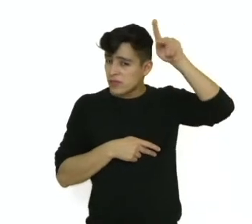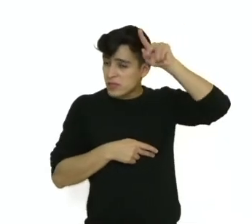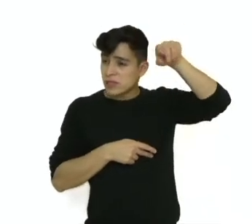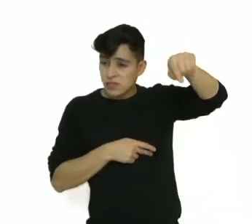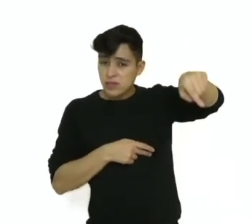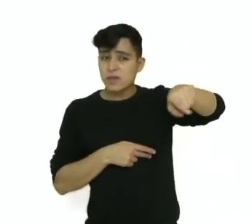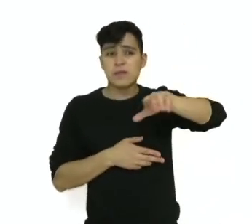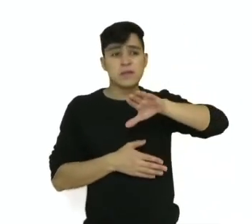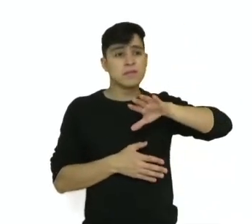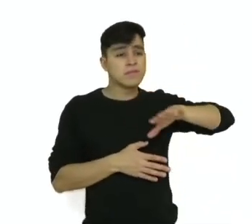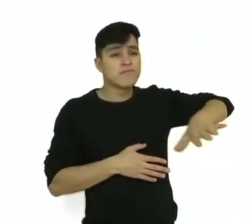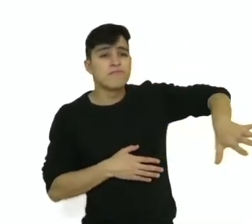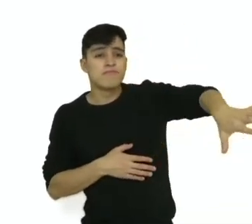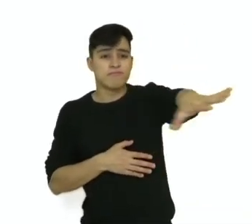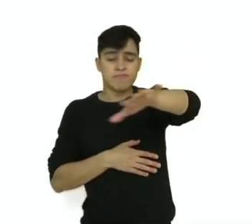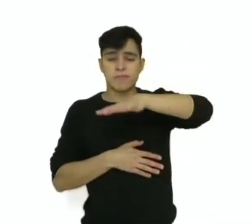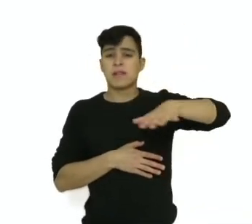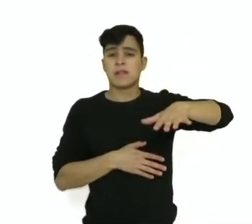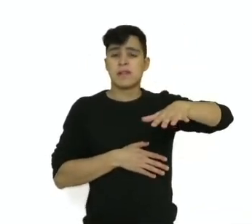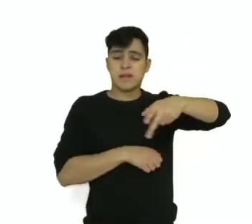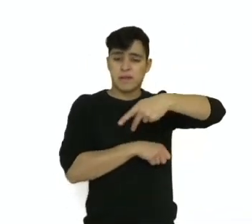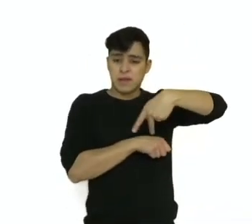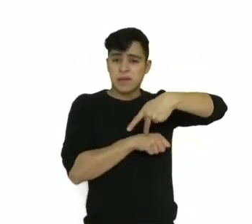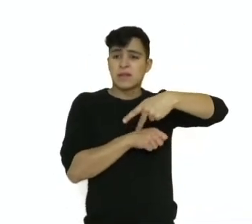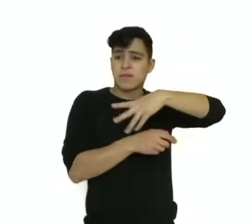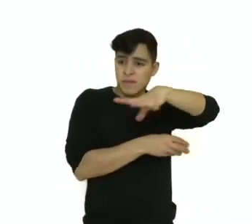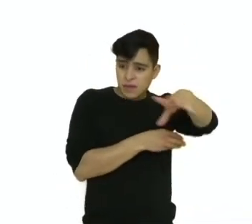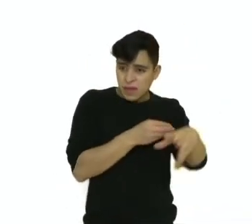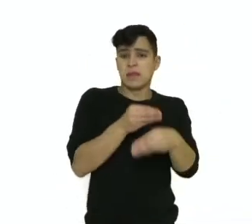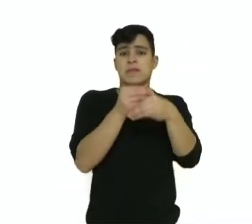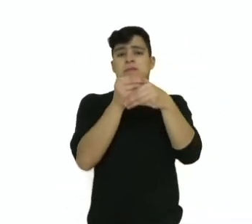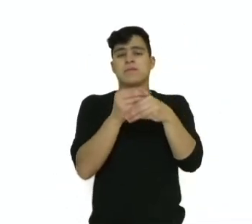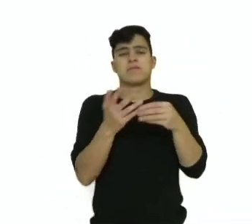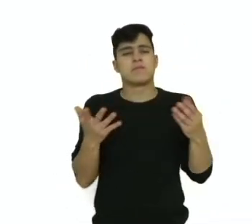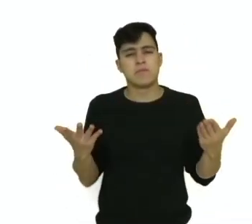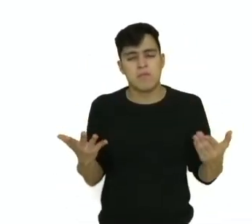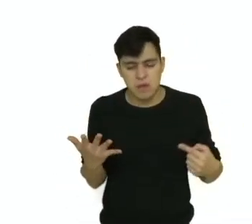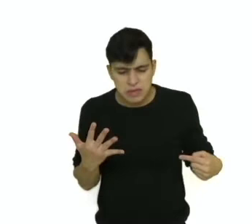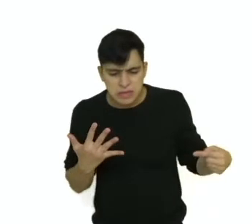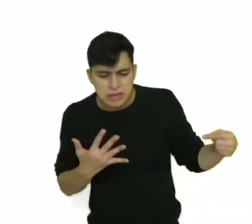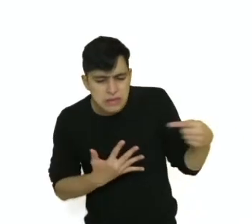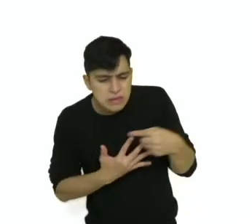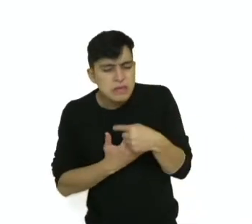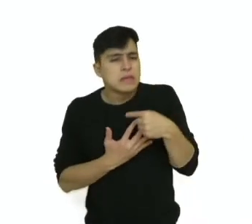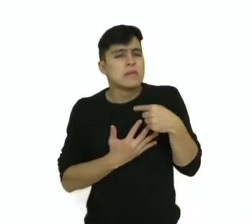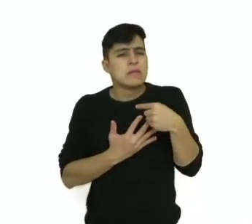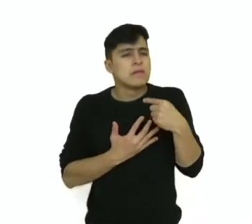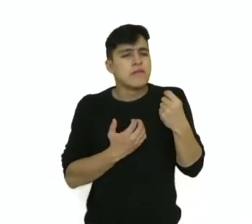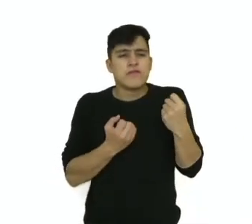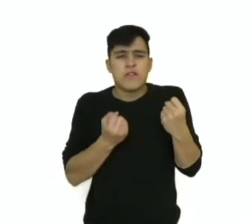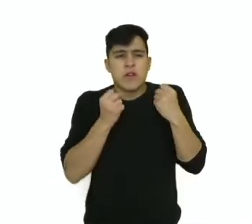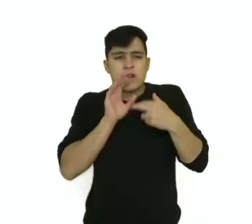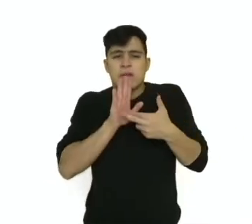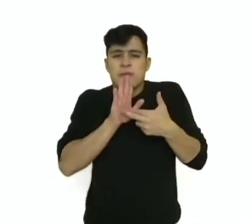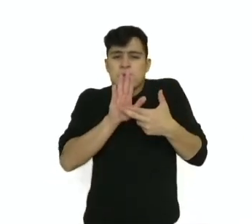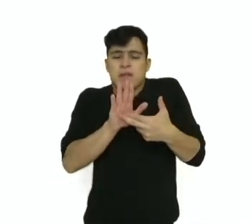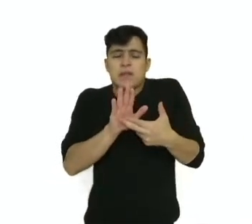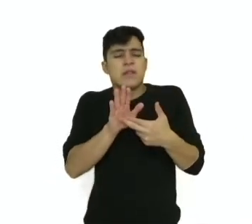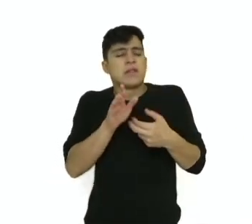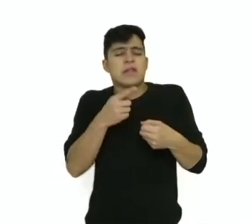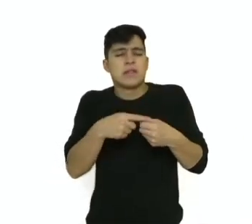diversos campos da vida social do país. Quais elementos se destacam na representação da cidade